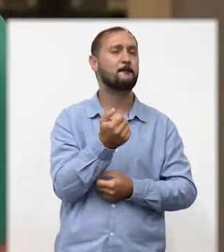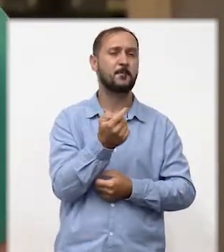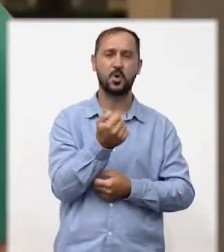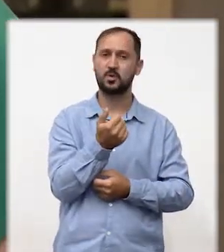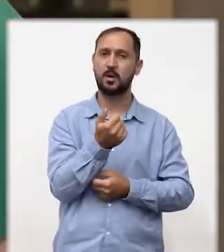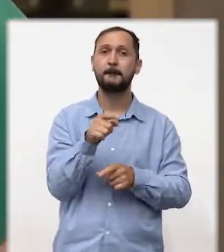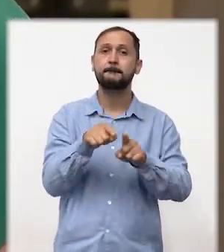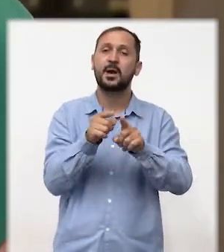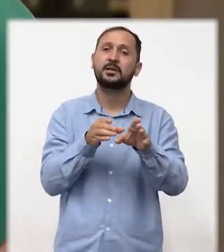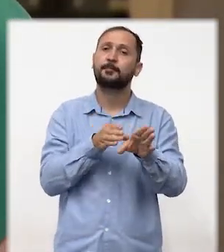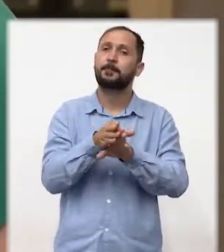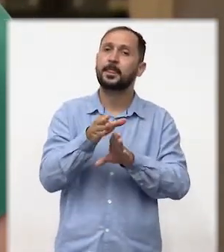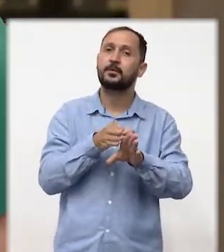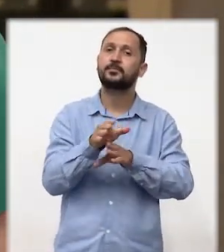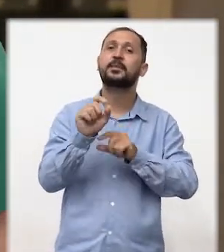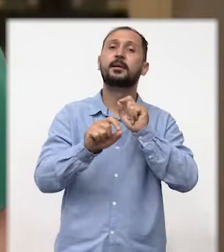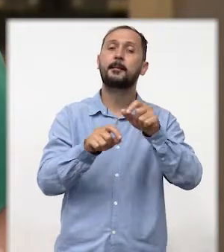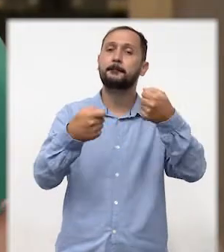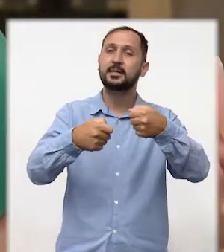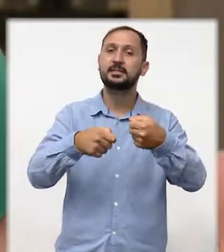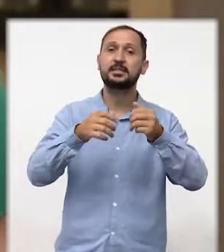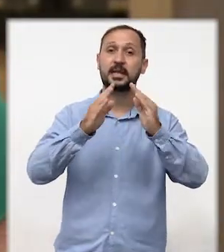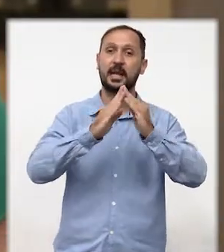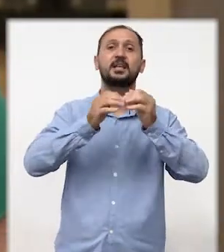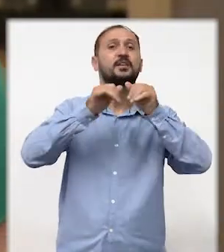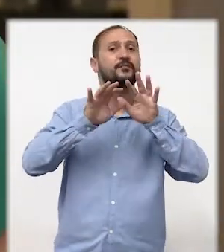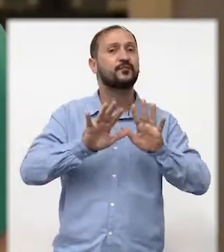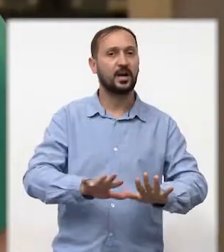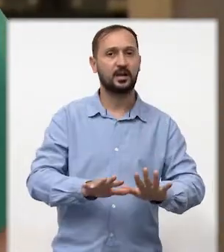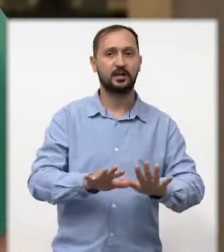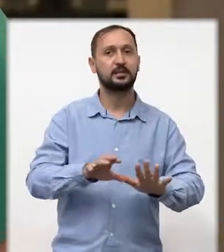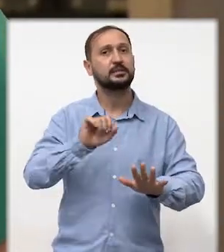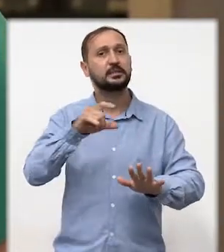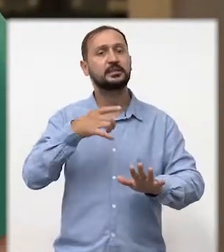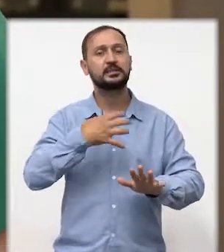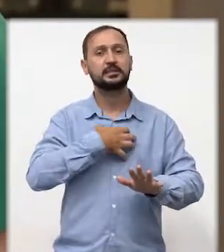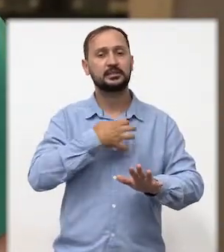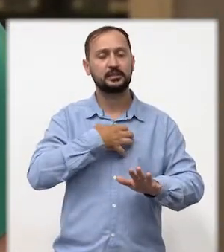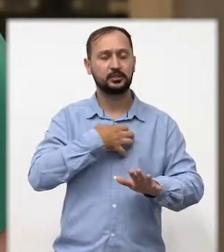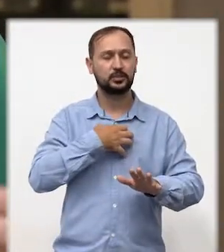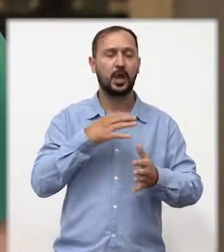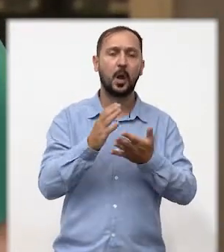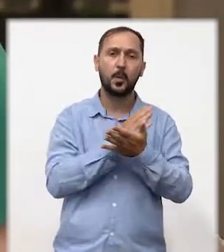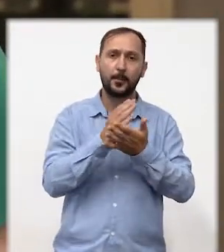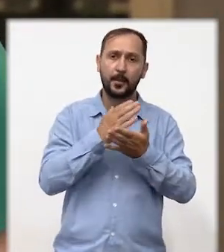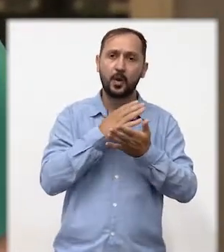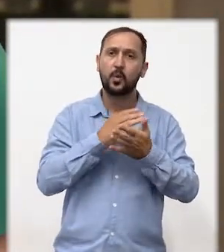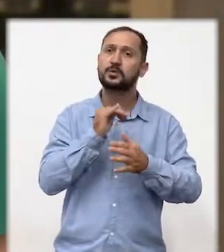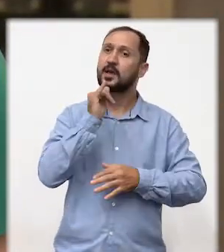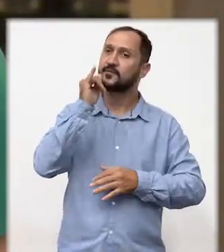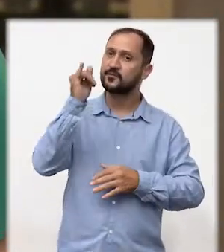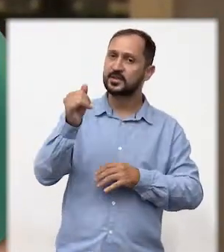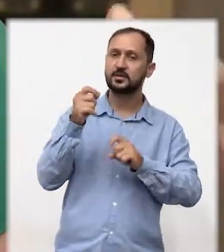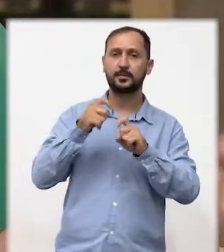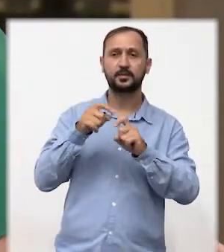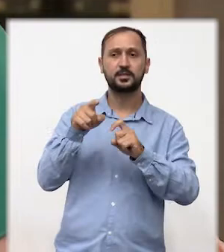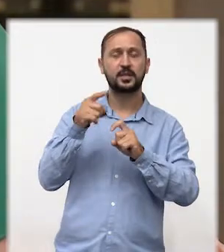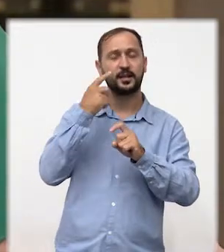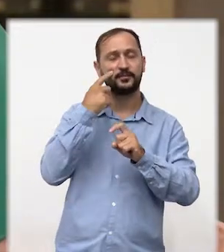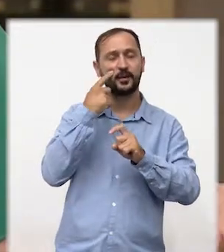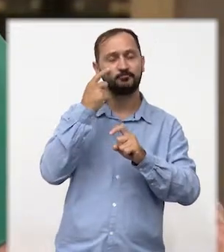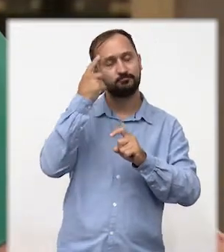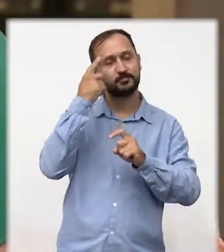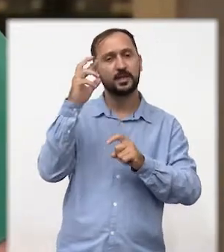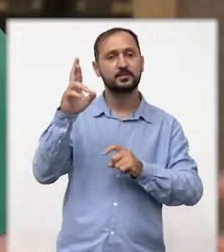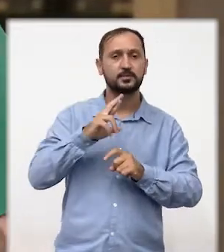mas a orientação tente ficar mais em casa. Se tiver algum sintoma, entre em contato com o seu médico e ele vai avaliar